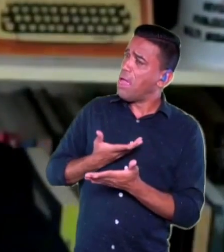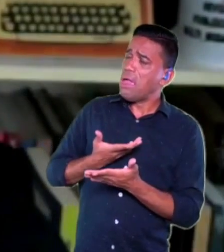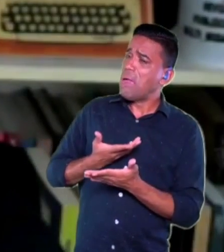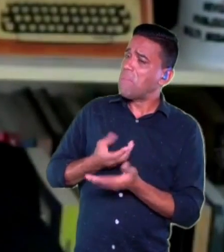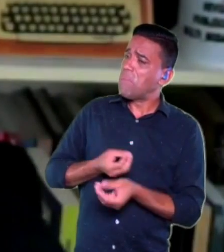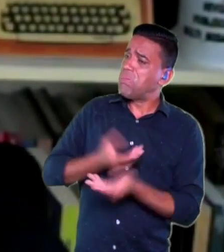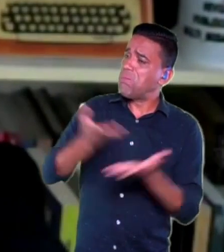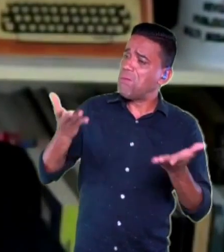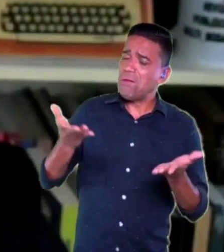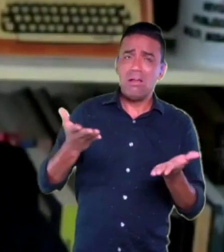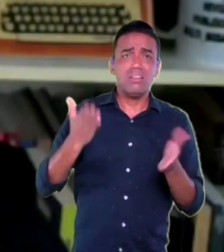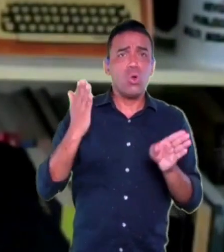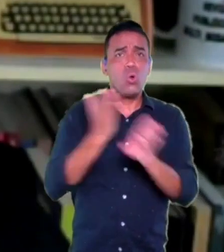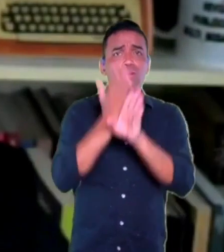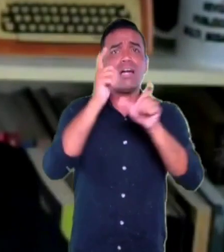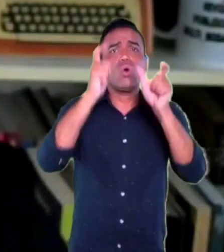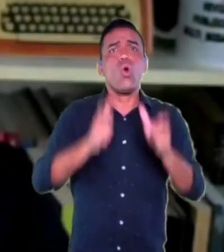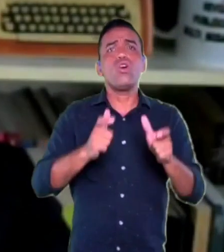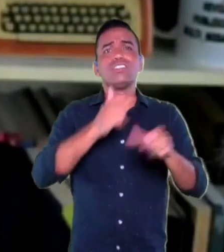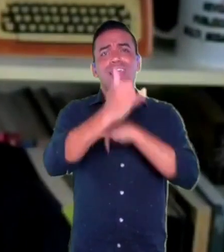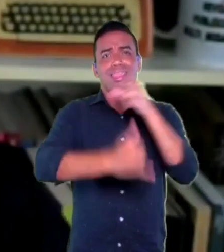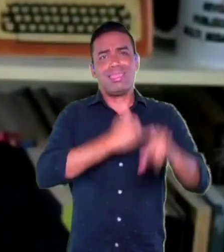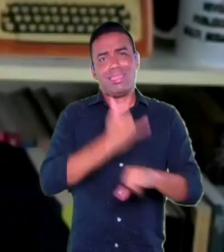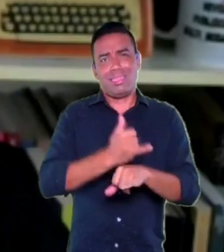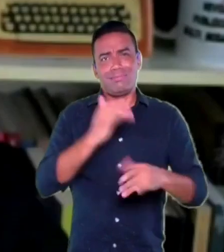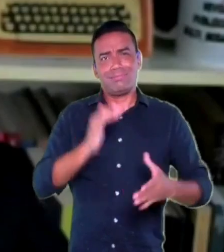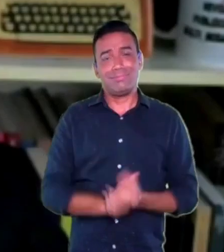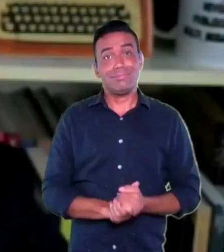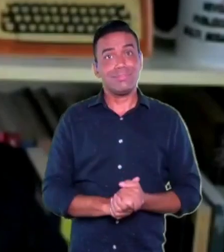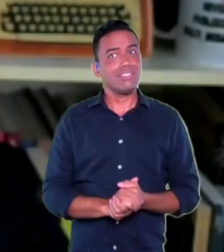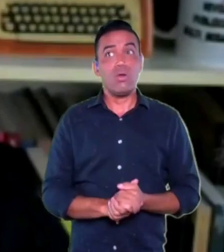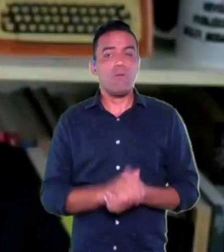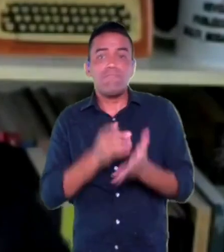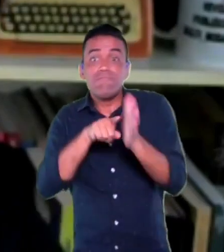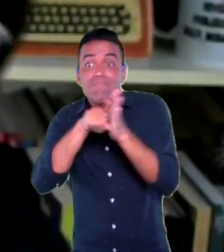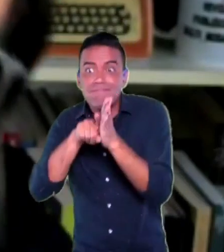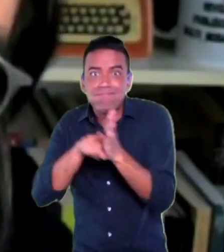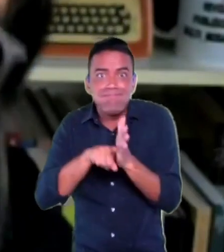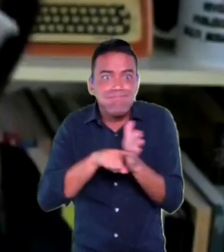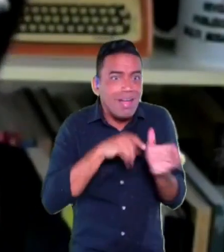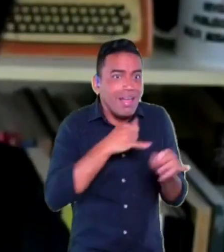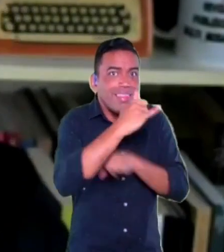achado na internet. E aí o que eu fiz? Eu varri a internet,